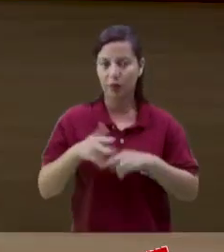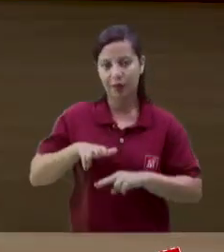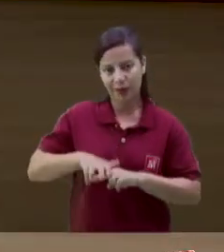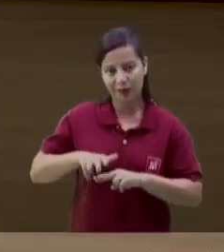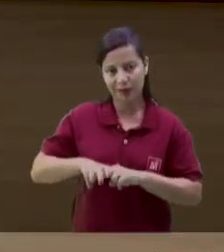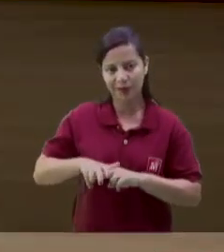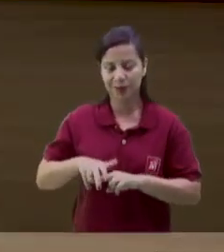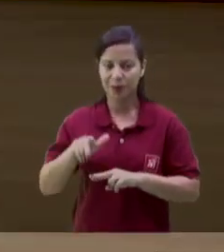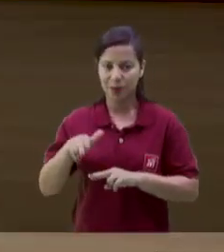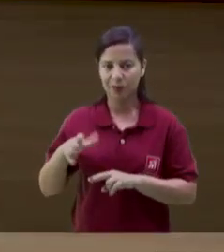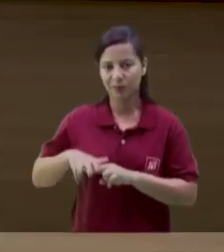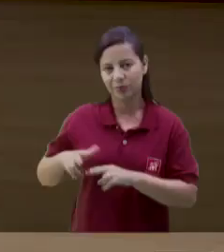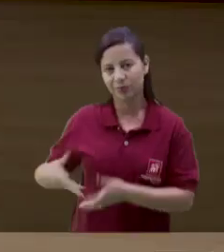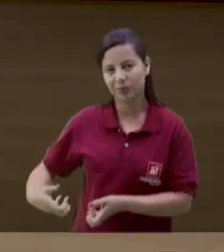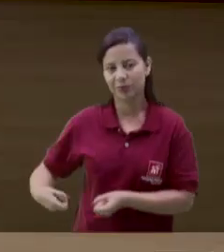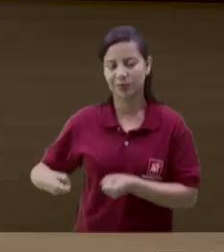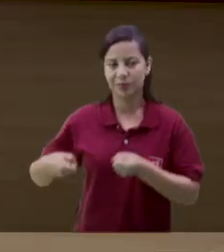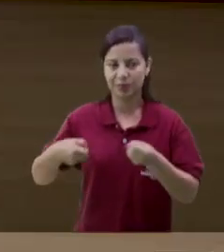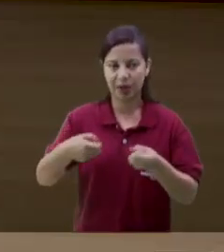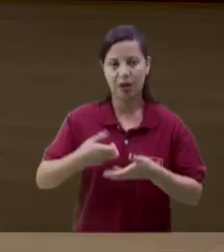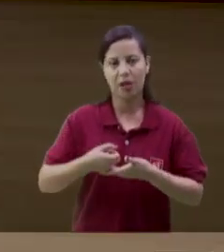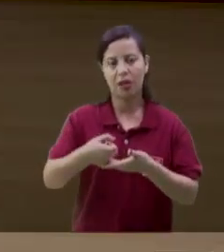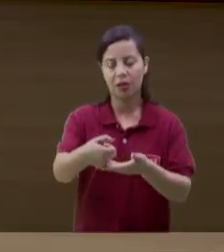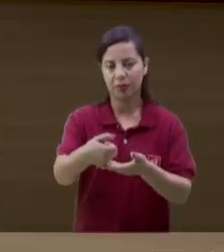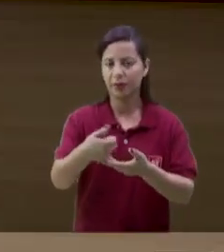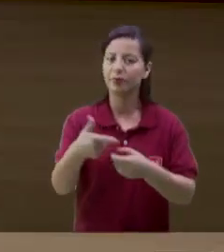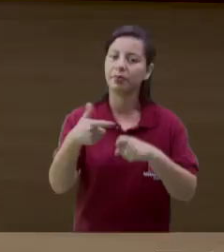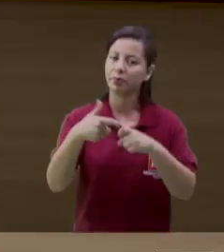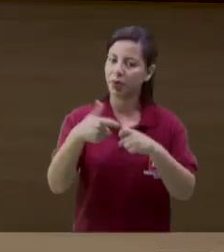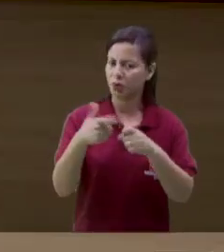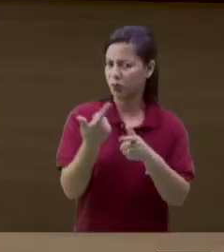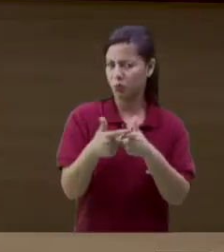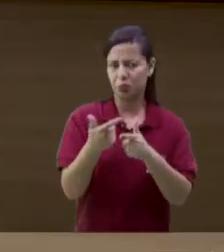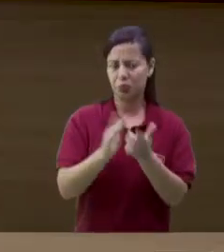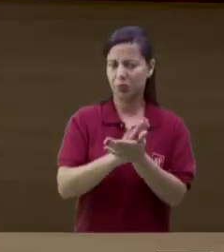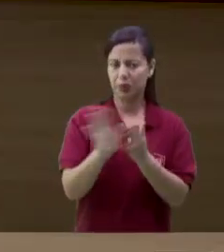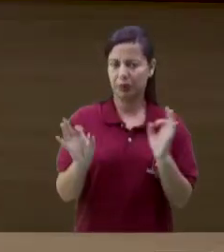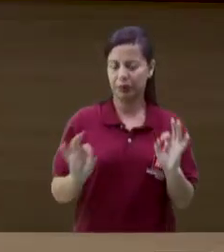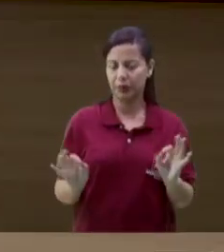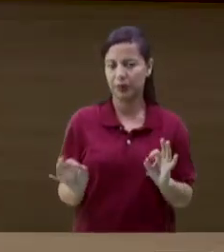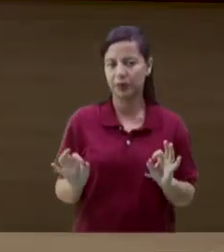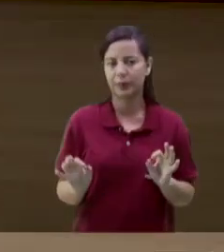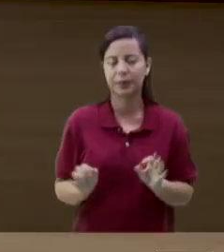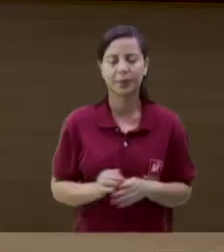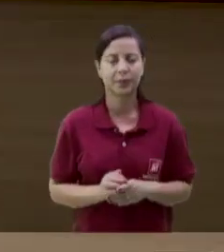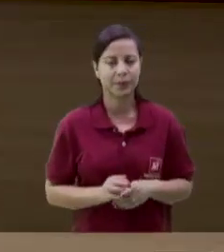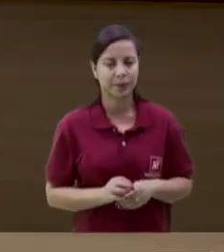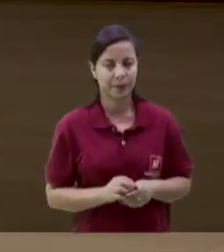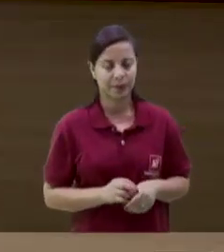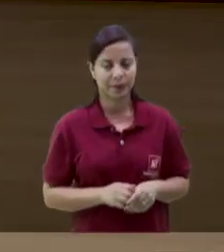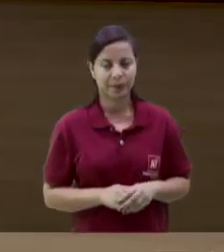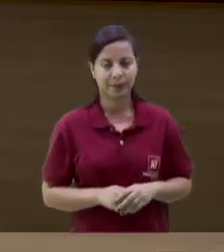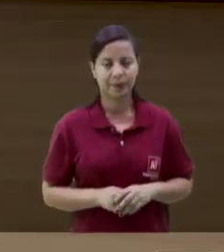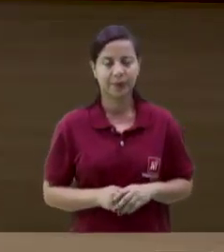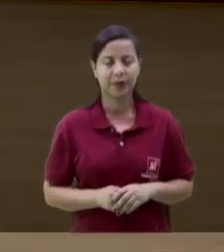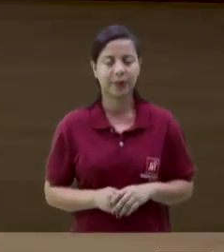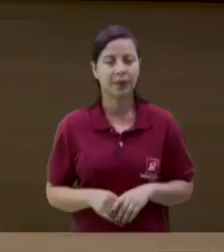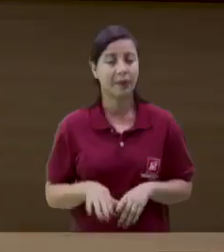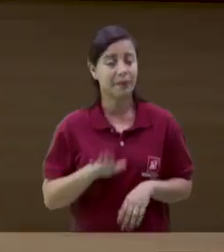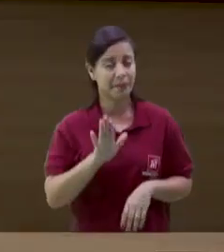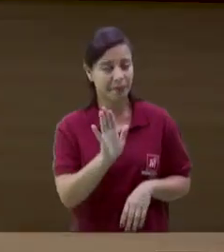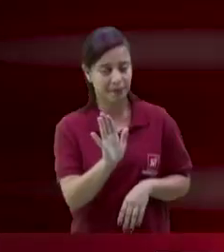cadeirinha, por exemplo. Não tem nenhum problema eu fazer o transporte dessa pessoa até o serviço especializado.